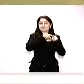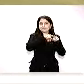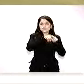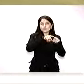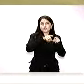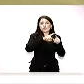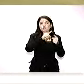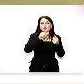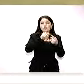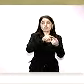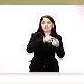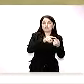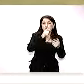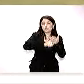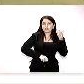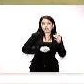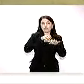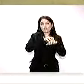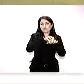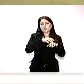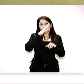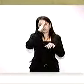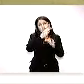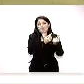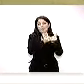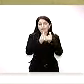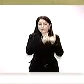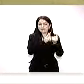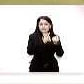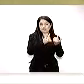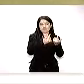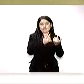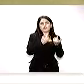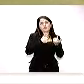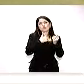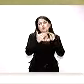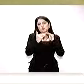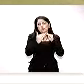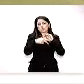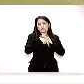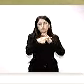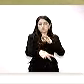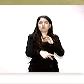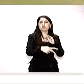de veículo de radiodifusão especialmente a questão dos preços praticados recordo que o aperfeiçoamento da contratação passa necessariamente pela